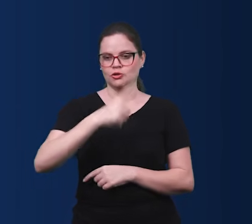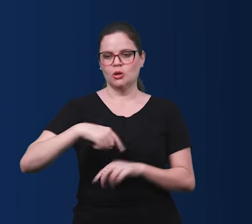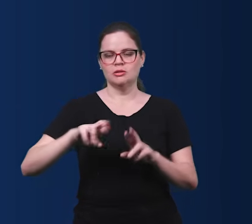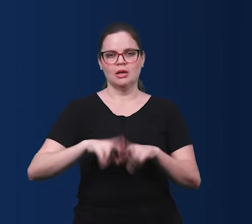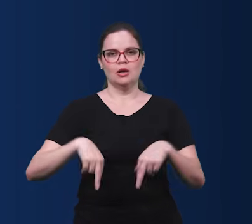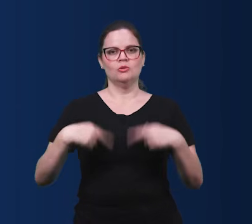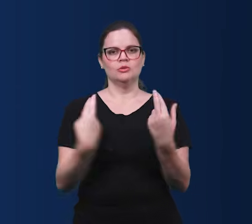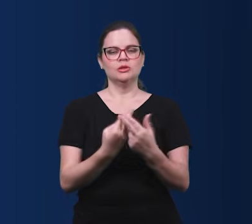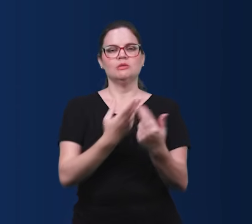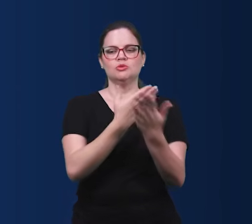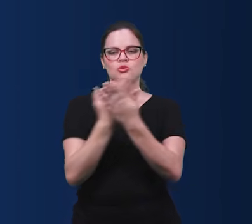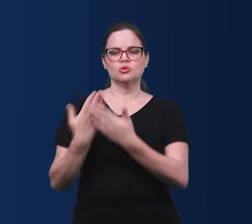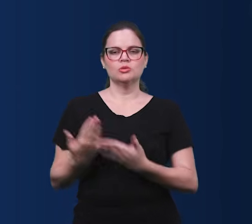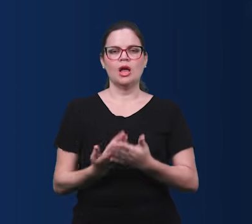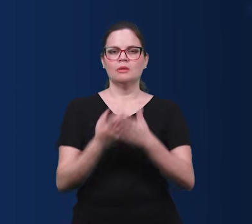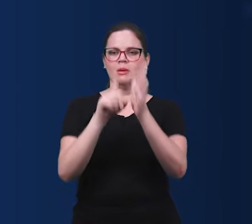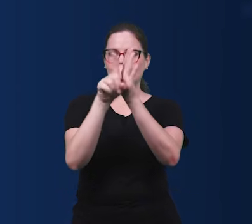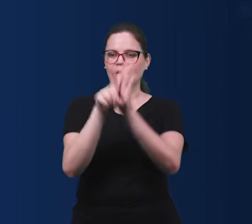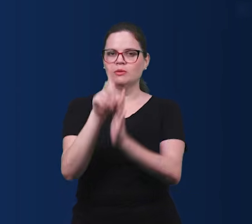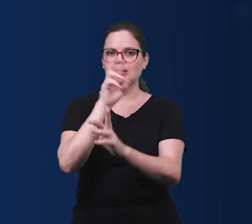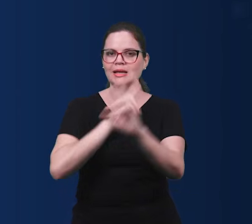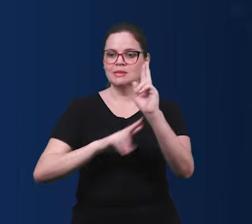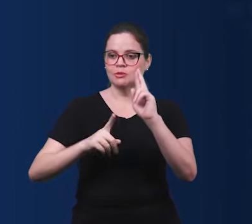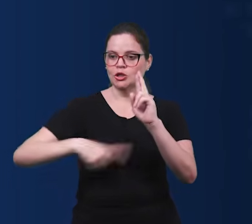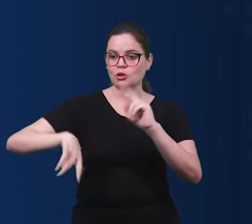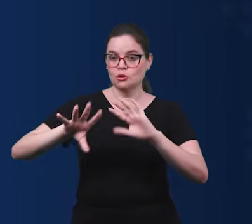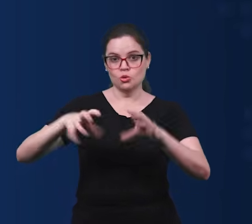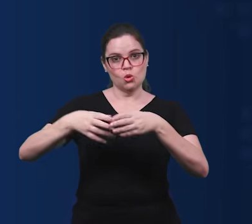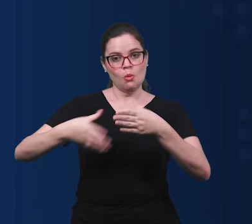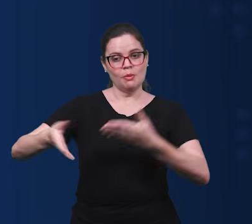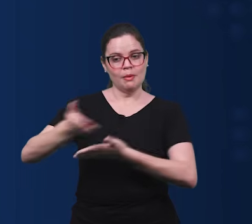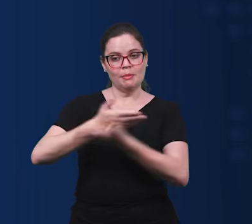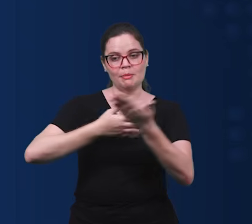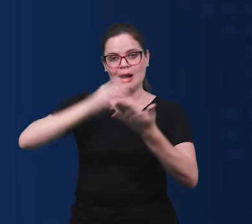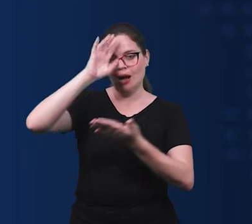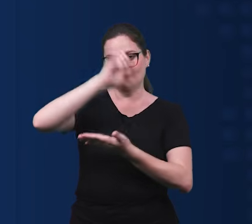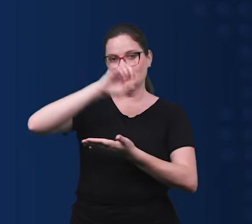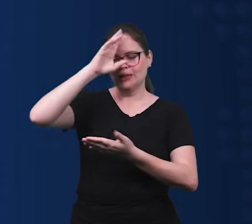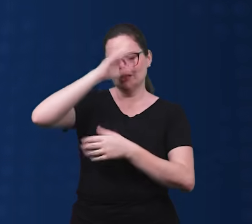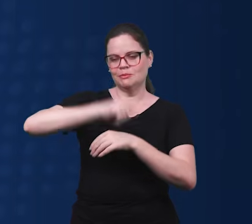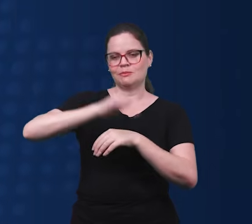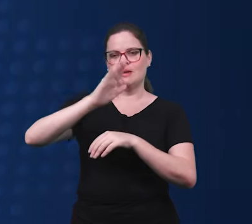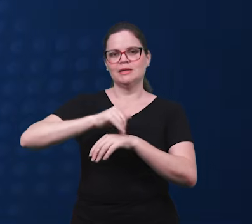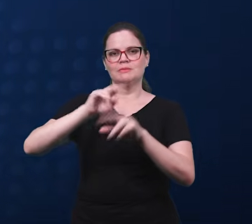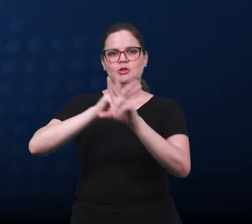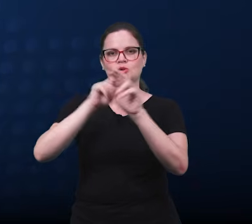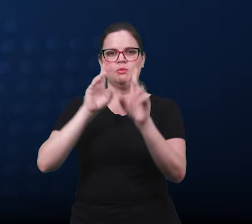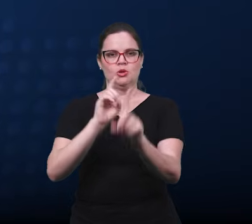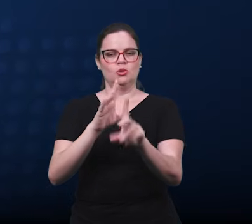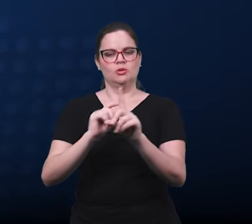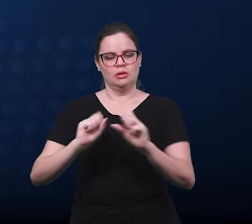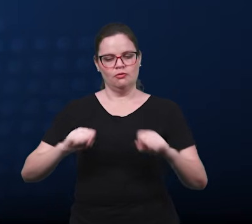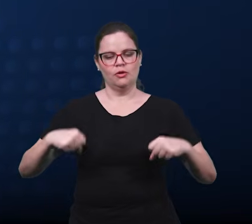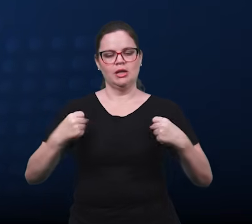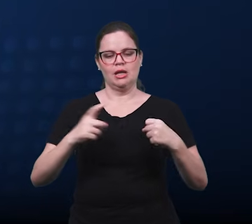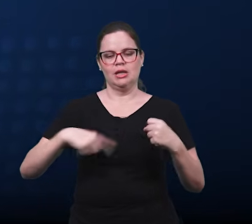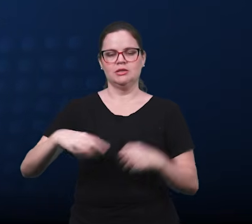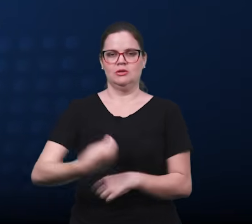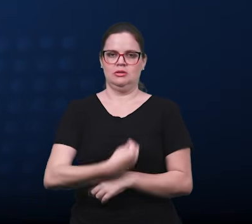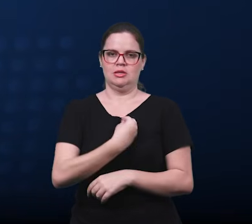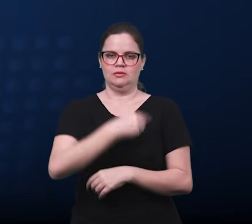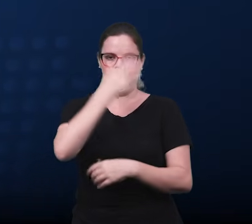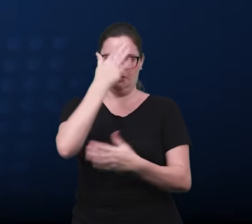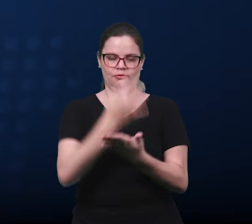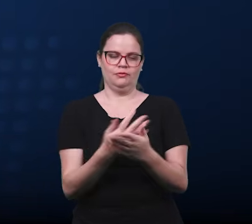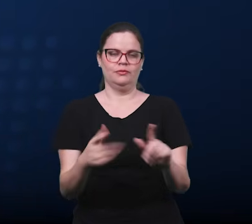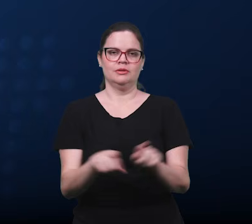nos reunimos para responder as perguntas, nós juntos, como corpo, aprendemos mais e mais da doutrina e nos fortalecendo.